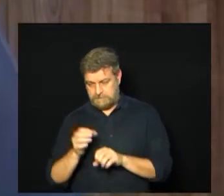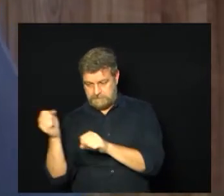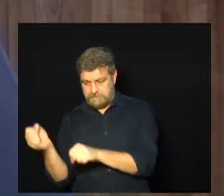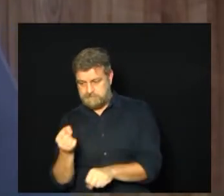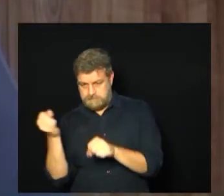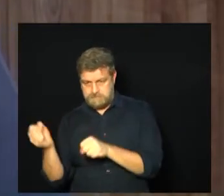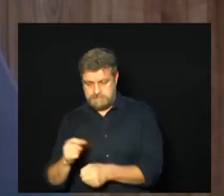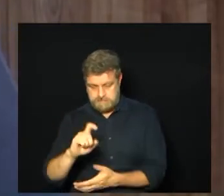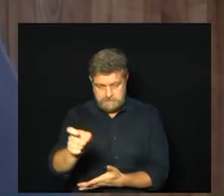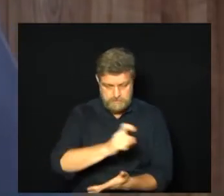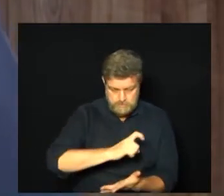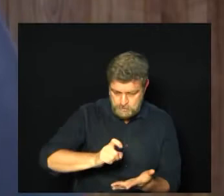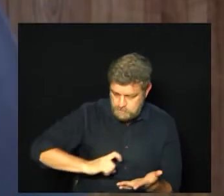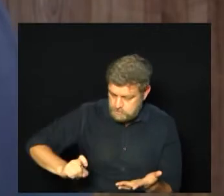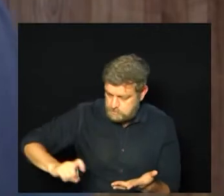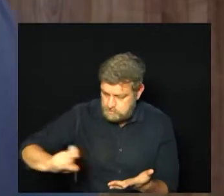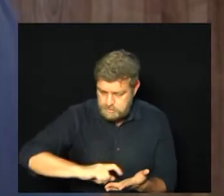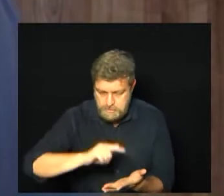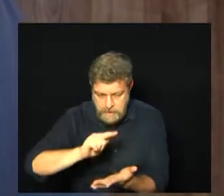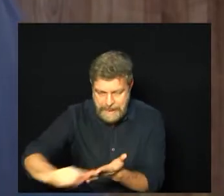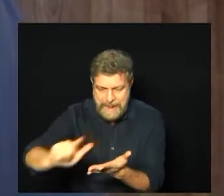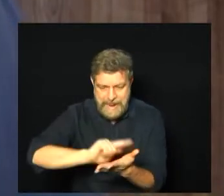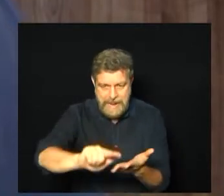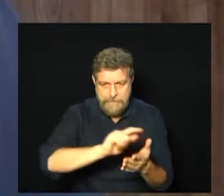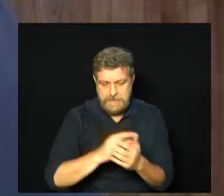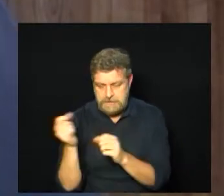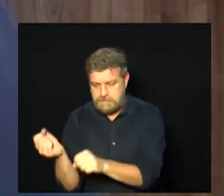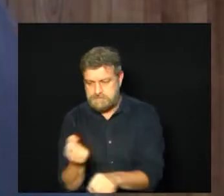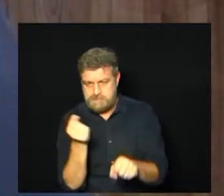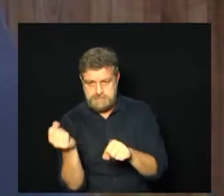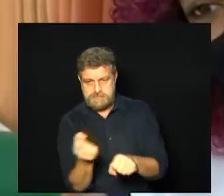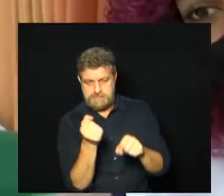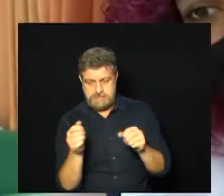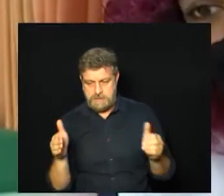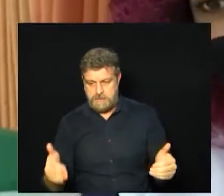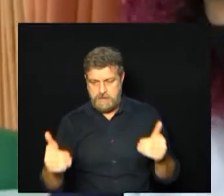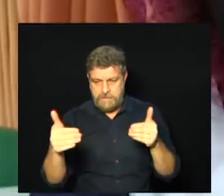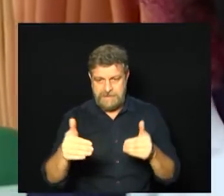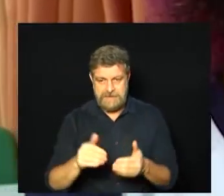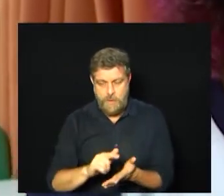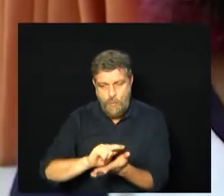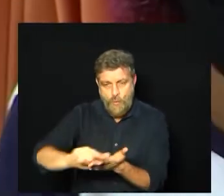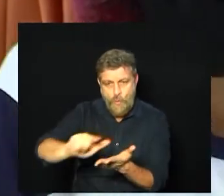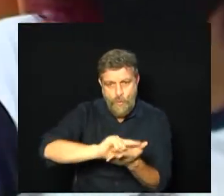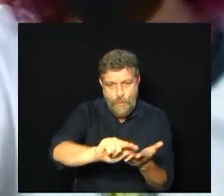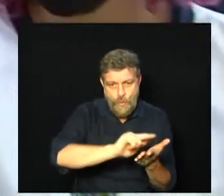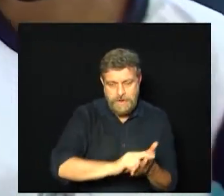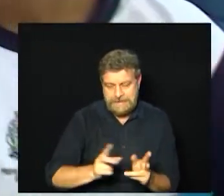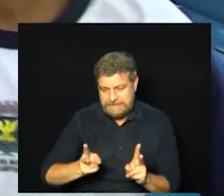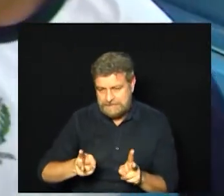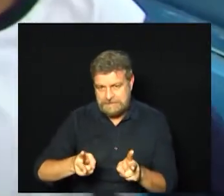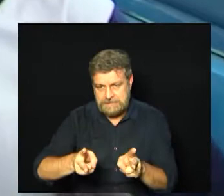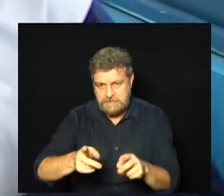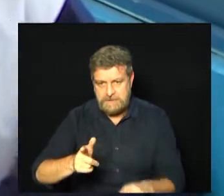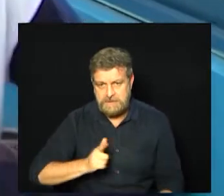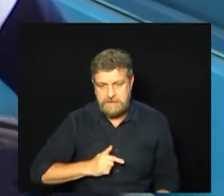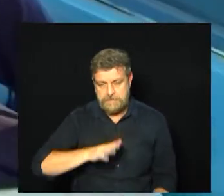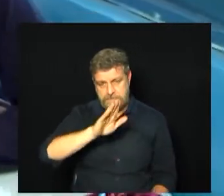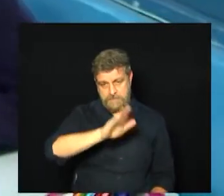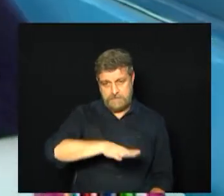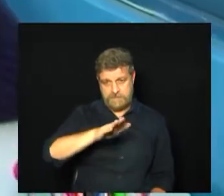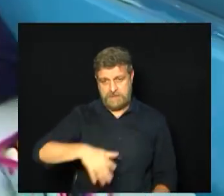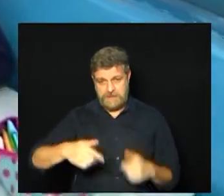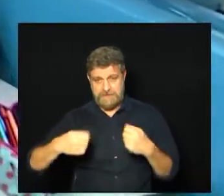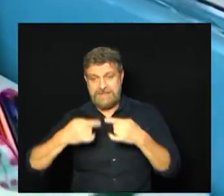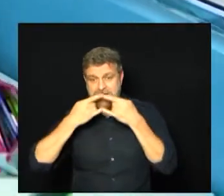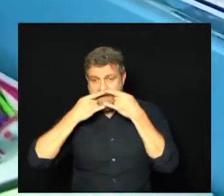das escolas, a rotina de limpeza para manter esses ambientes infectados. A gente continua mantendo, as crianças precisam continuar